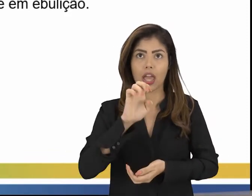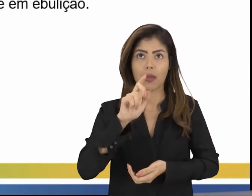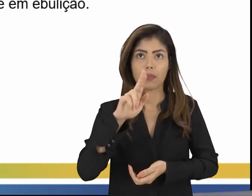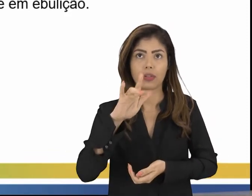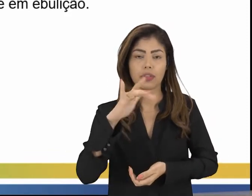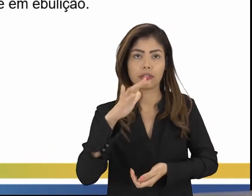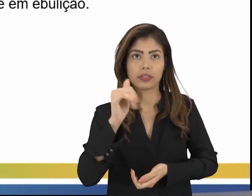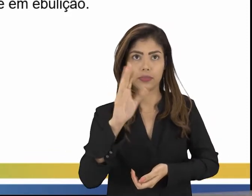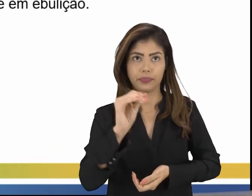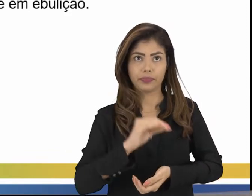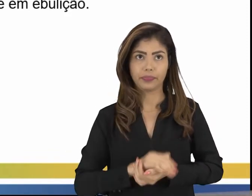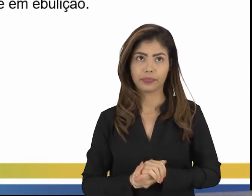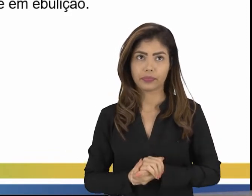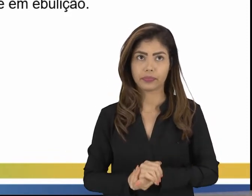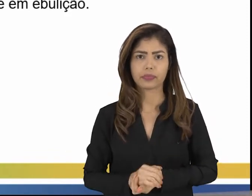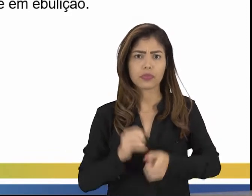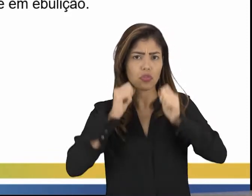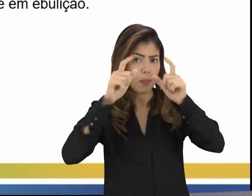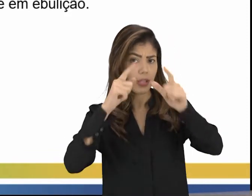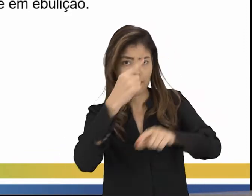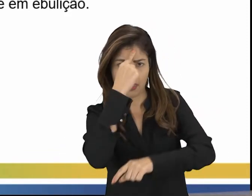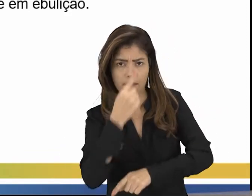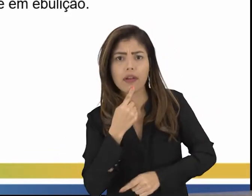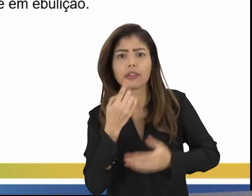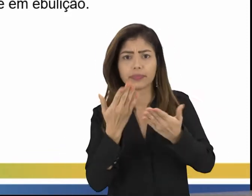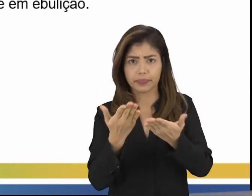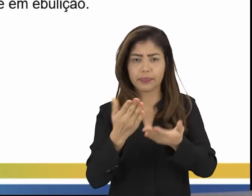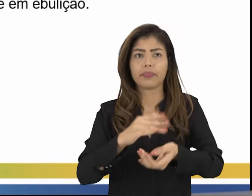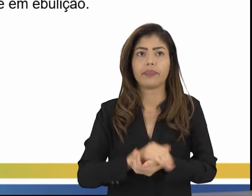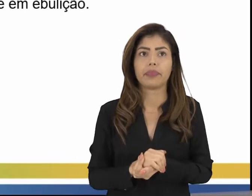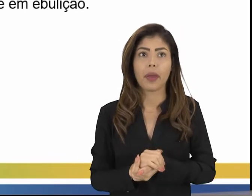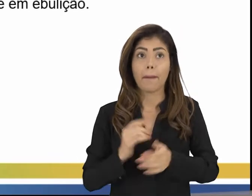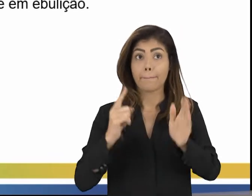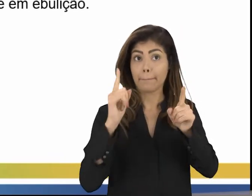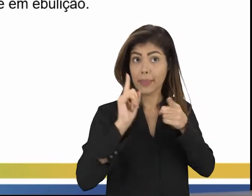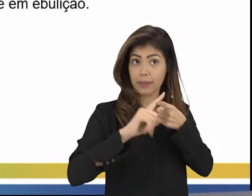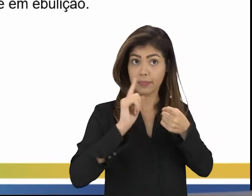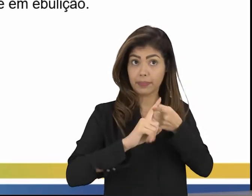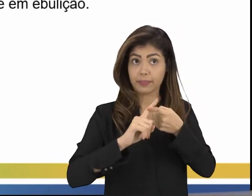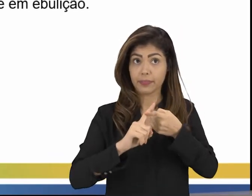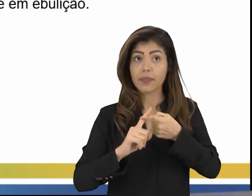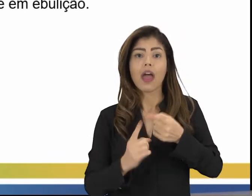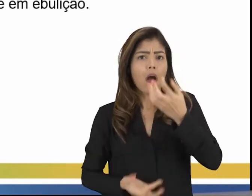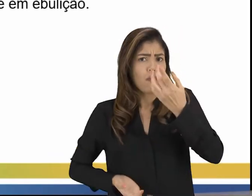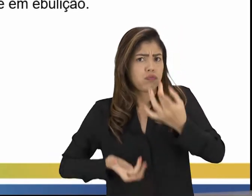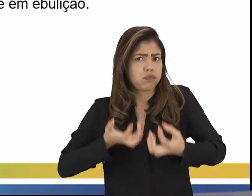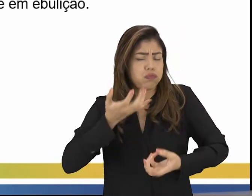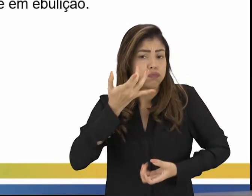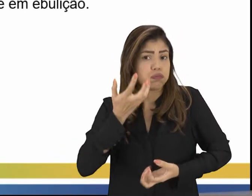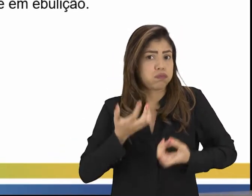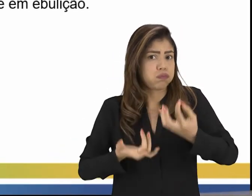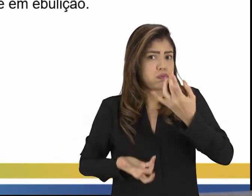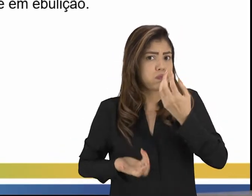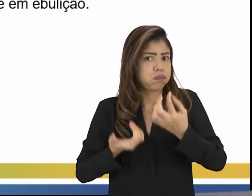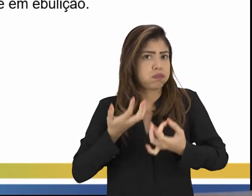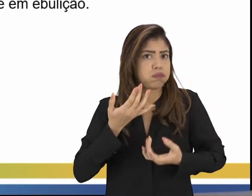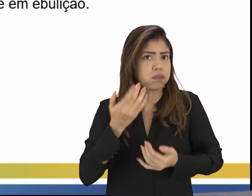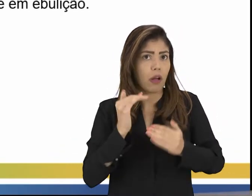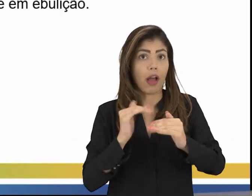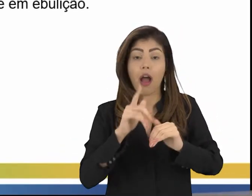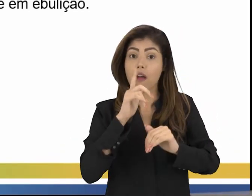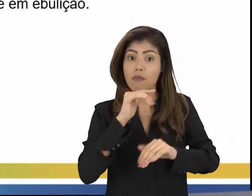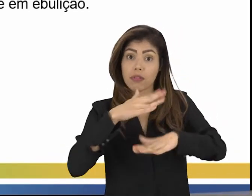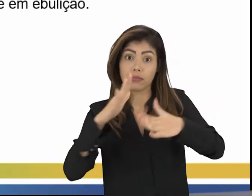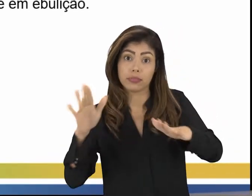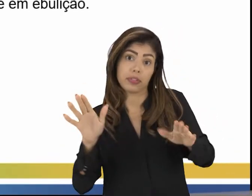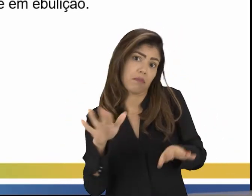ebulição. Observe na figura, nós temos no primeiro frasco água fervendo, vamos considerar aqui ao nível do mar,